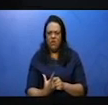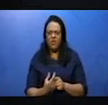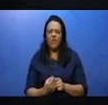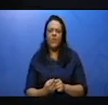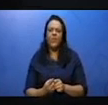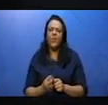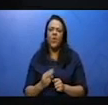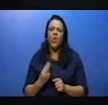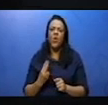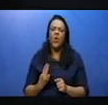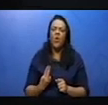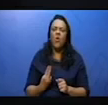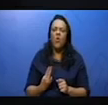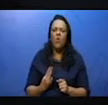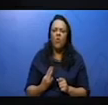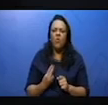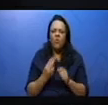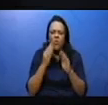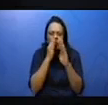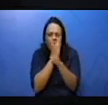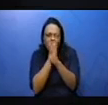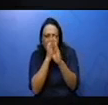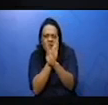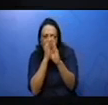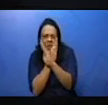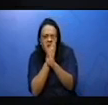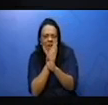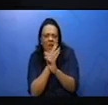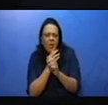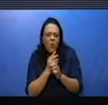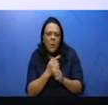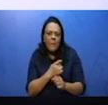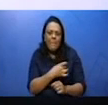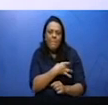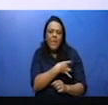de mistério, suspense, medo.